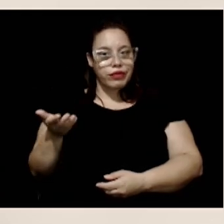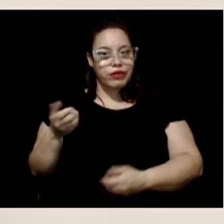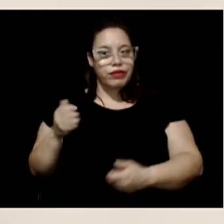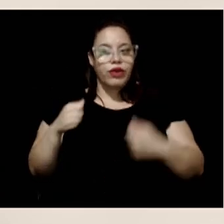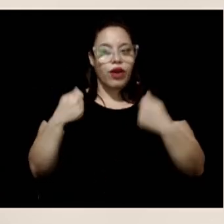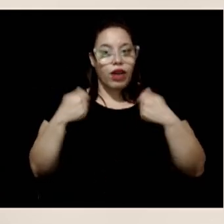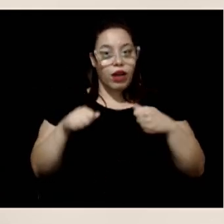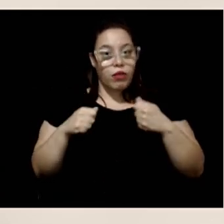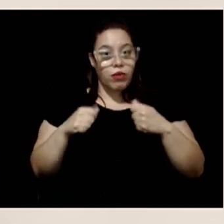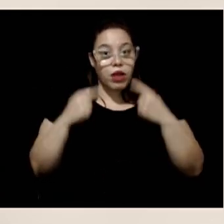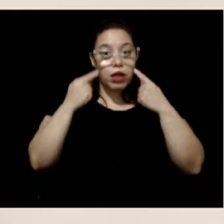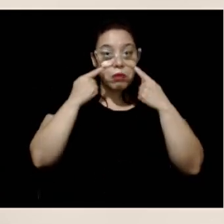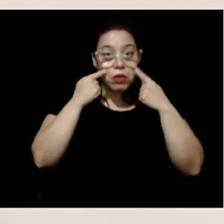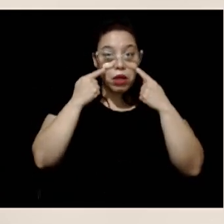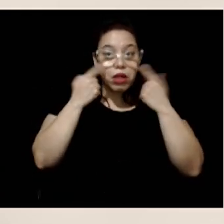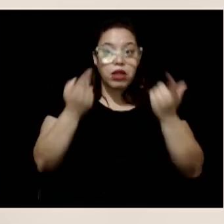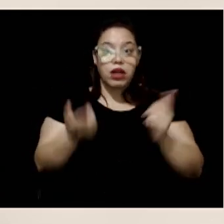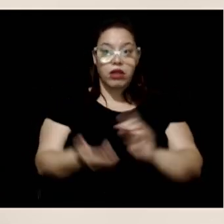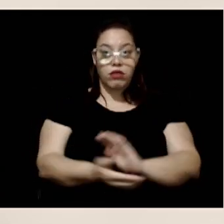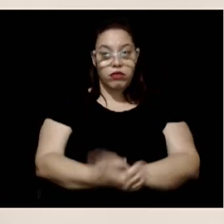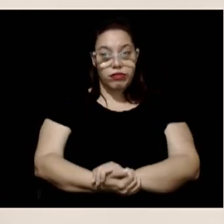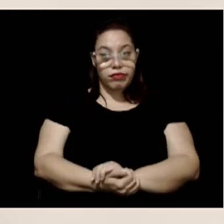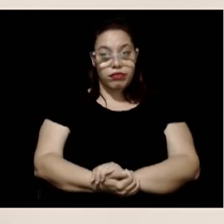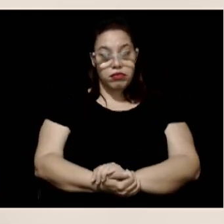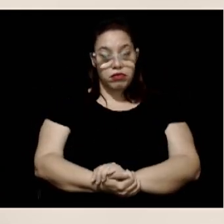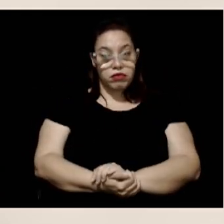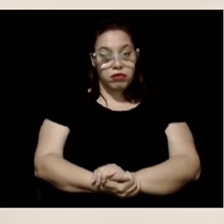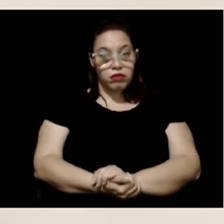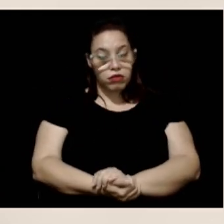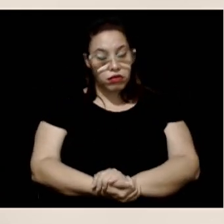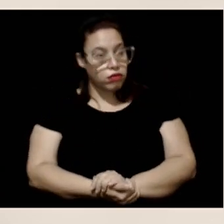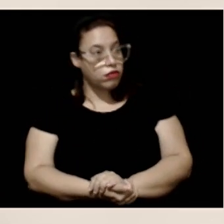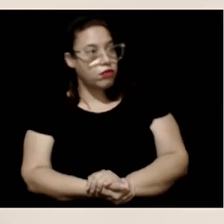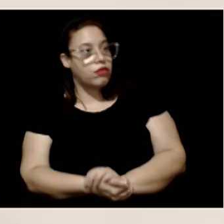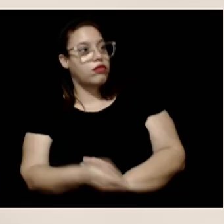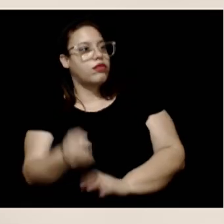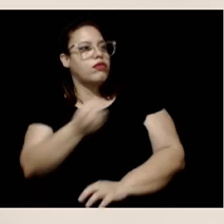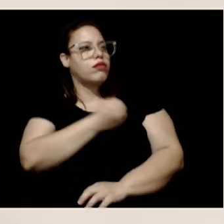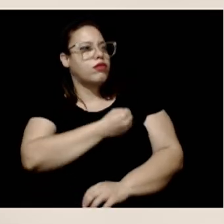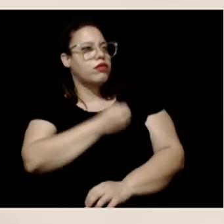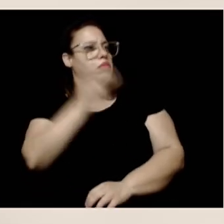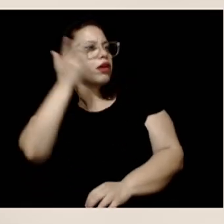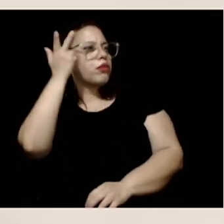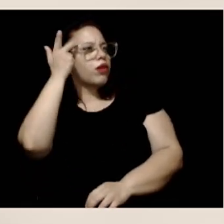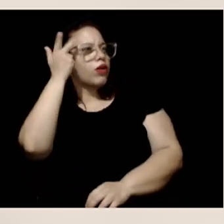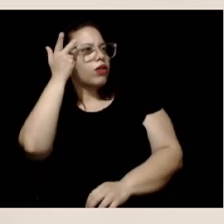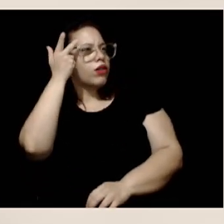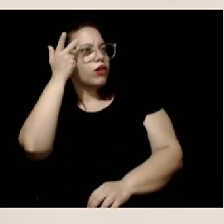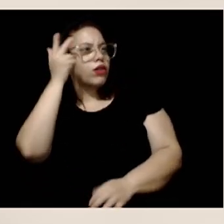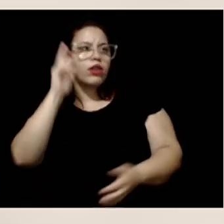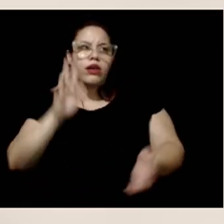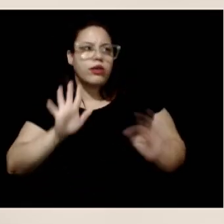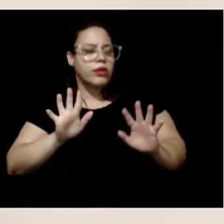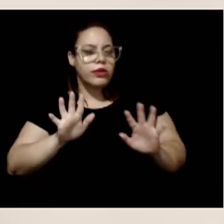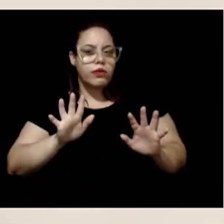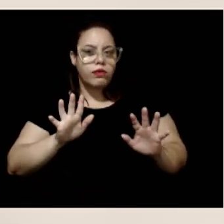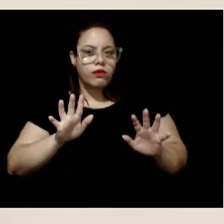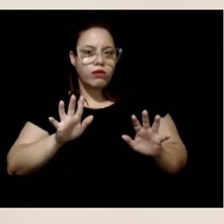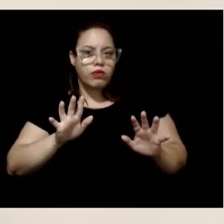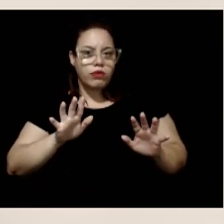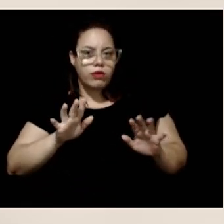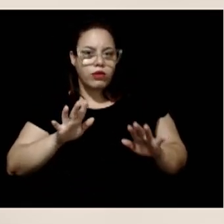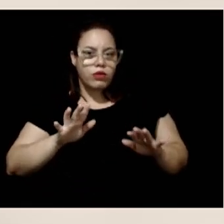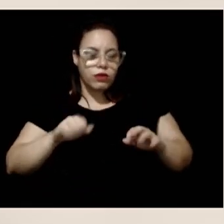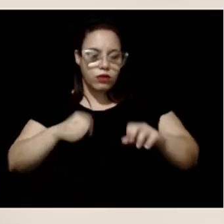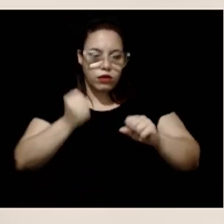atenção? Um denominador mais comum, mais prevalente, é o envolvimento das articulações,